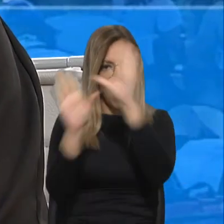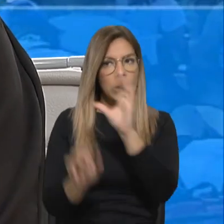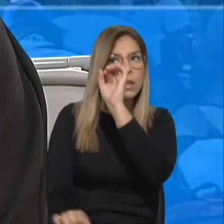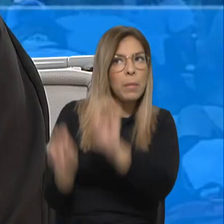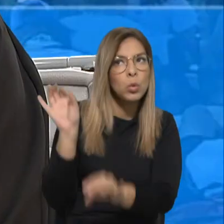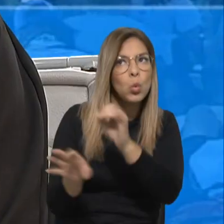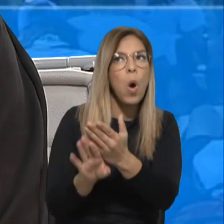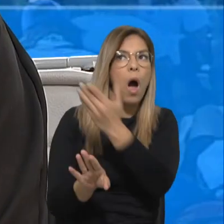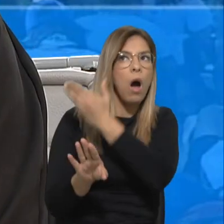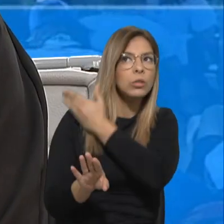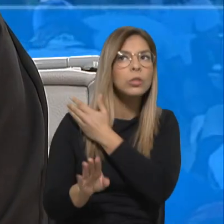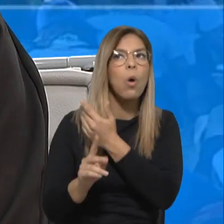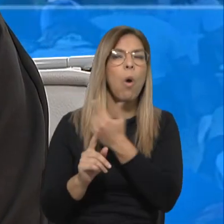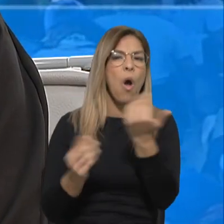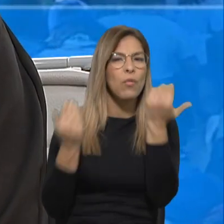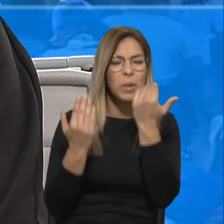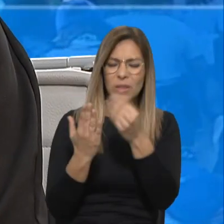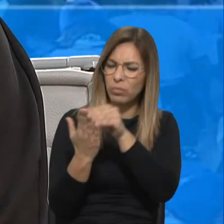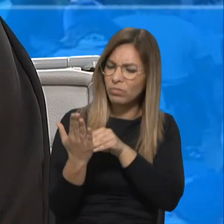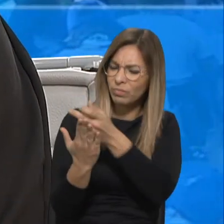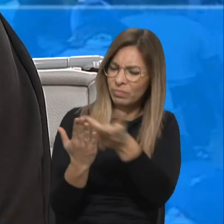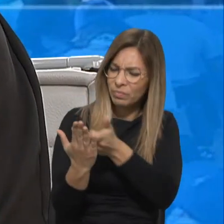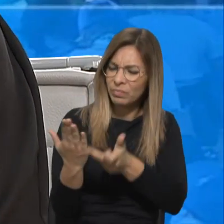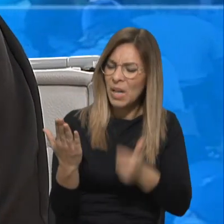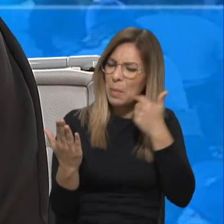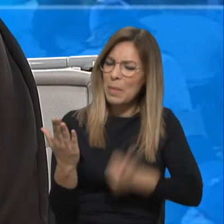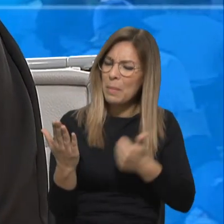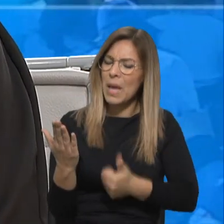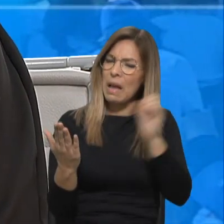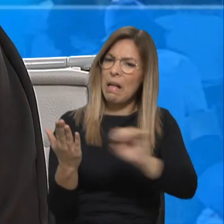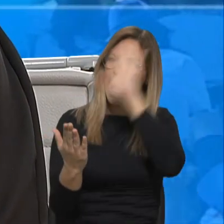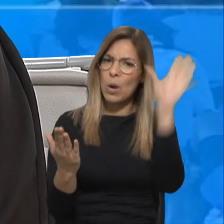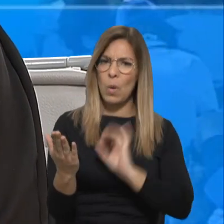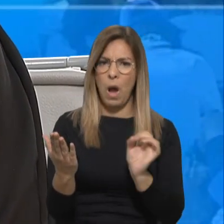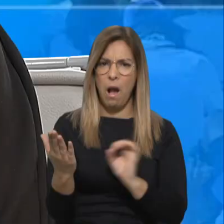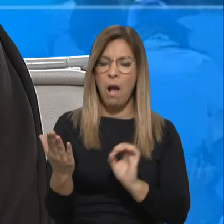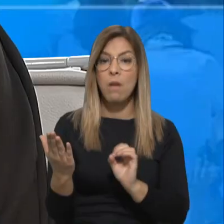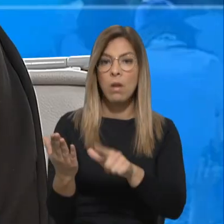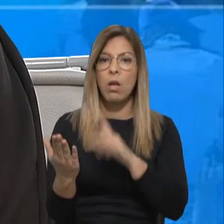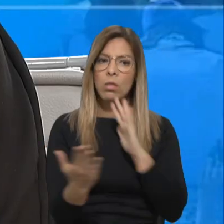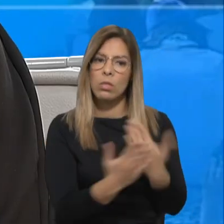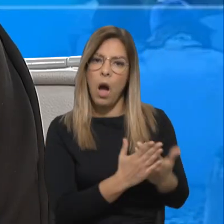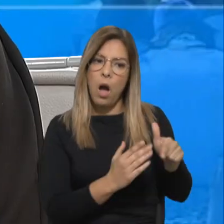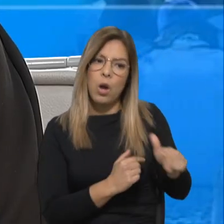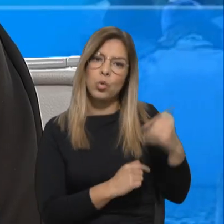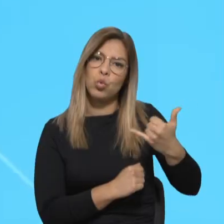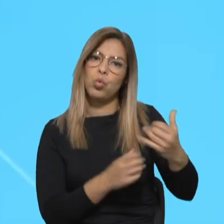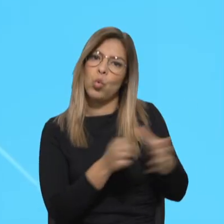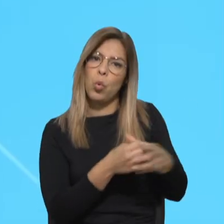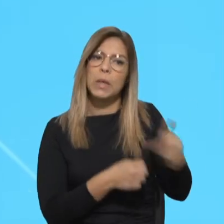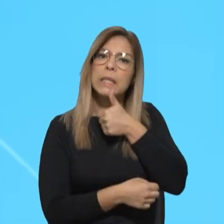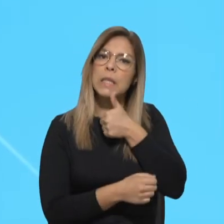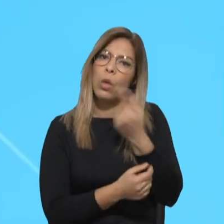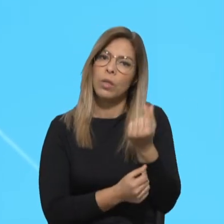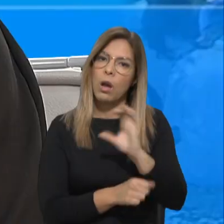perceber melhor alguma informação que está vaga, é no sentido de podermos auxiliar depois o processo de tomada de decisão do segundo grupo, para que o